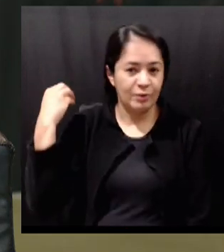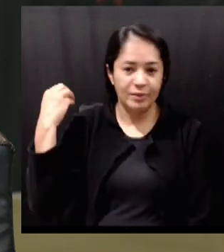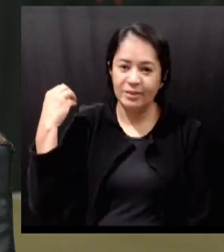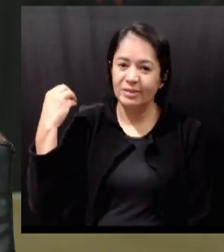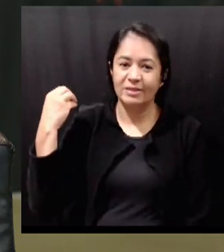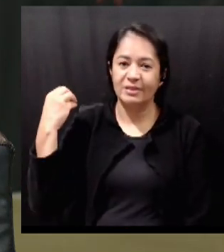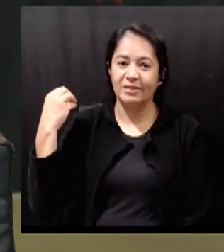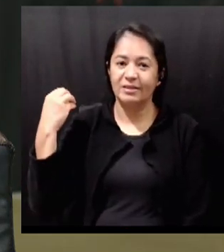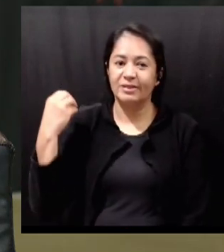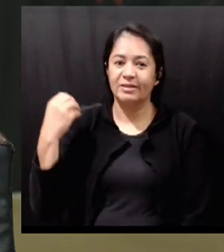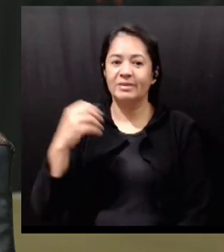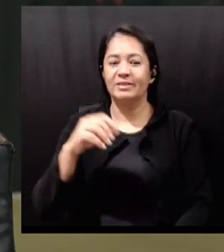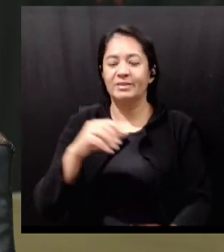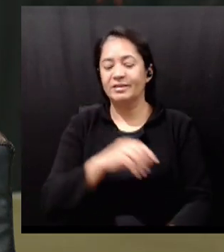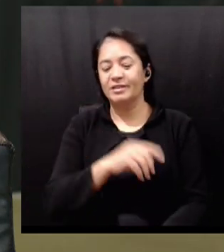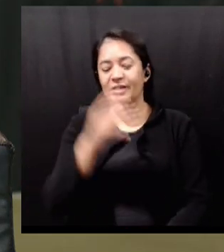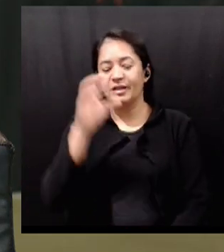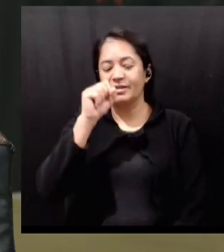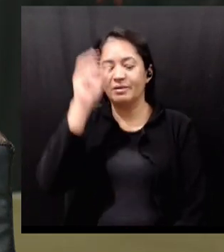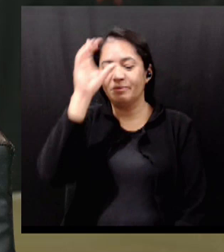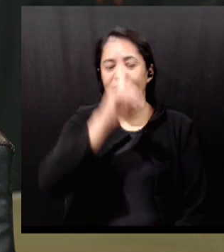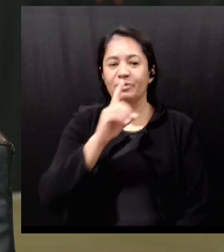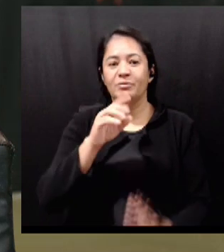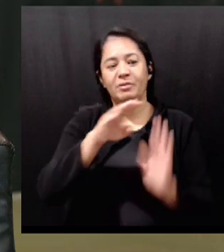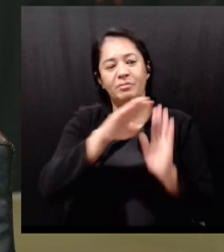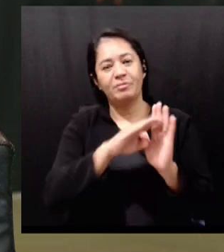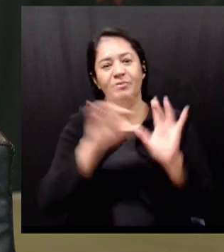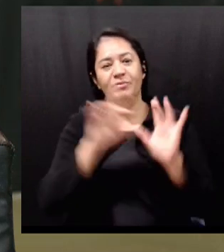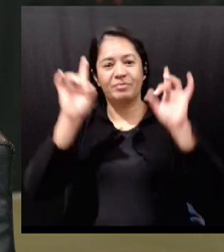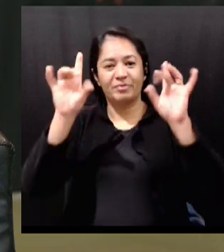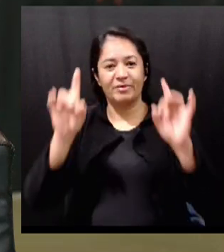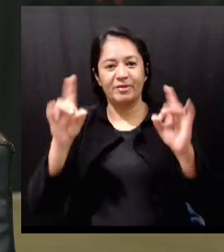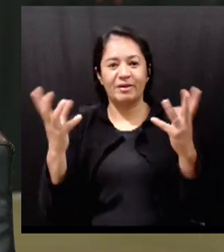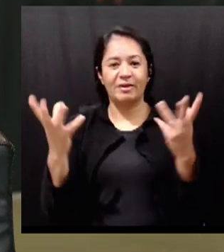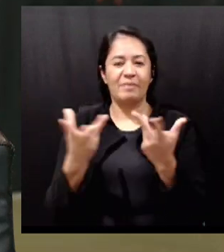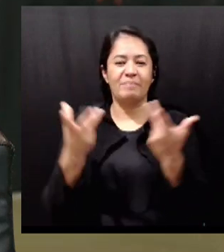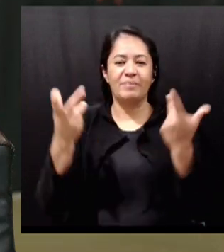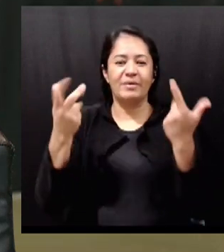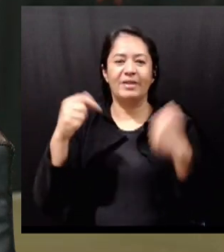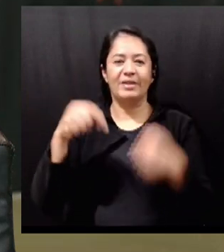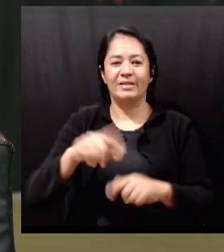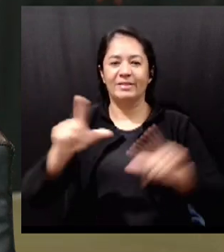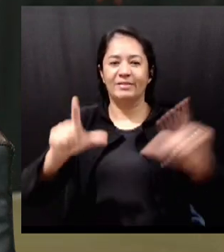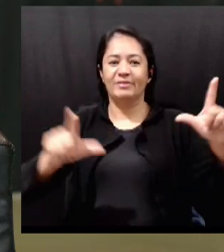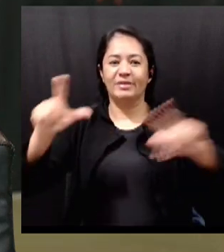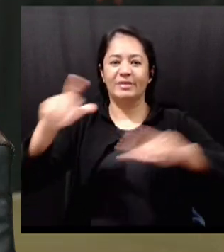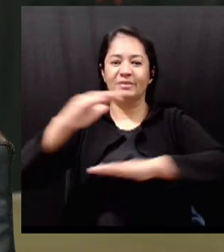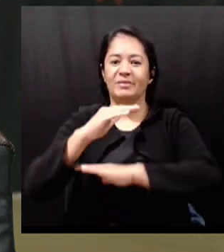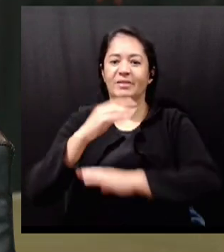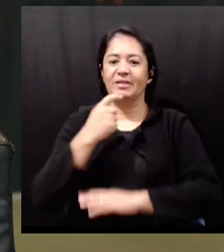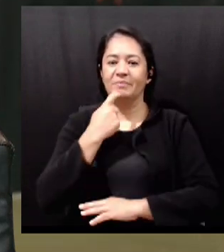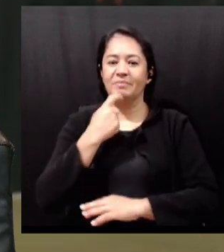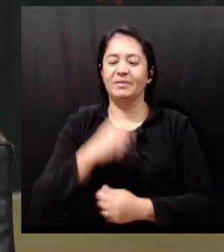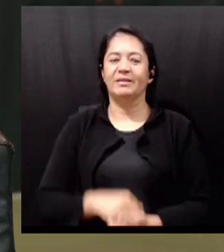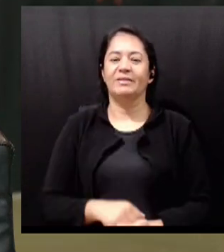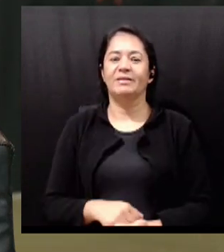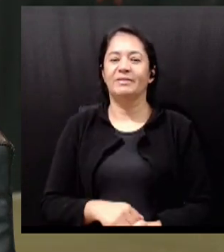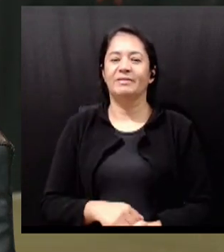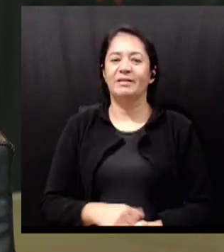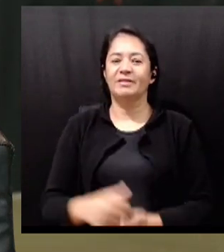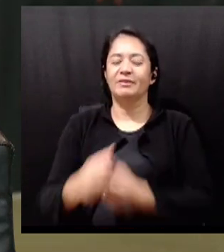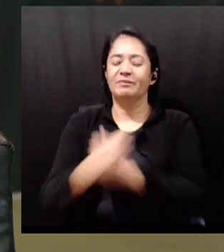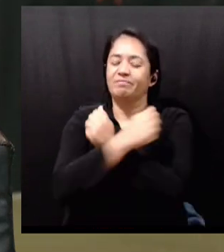programação especial com estreias maravilhosas aqui na TV Câmara Campinas. Grande abraço para você,